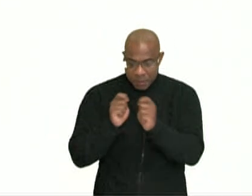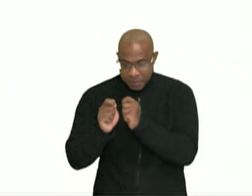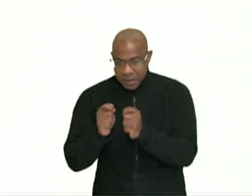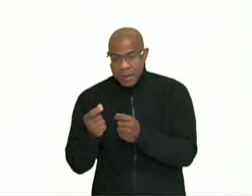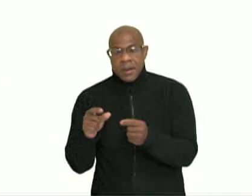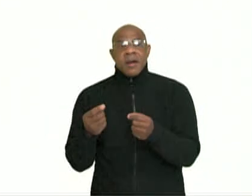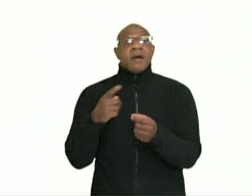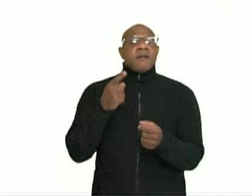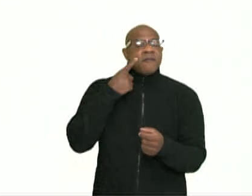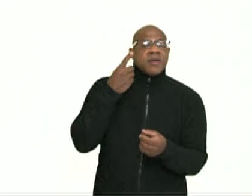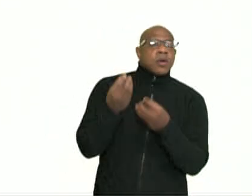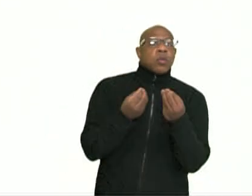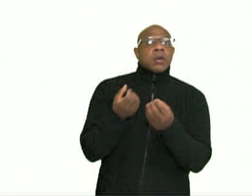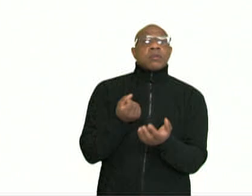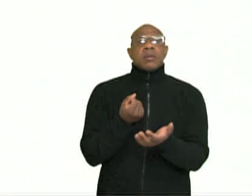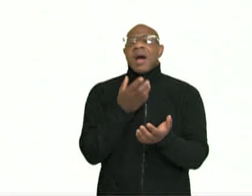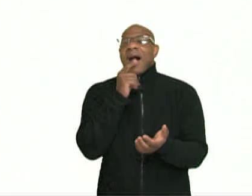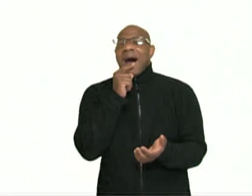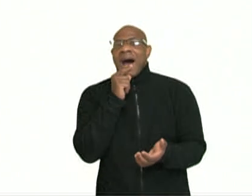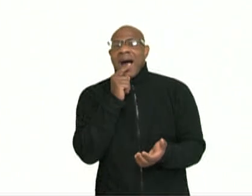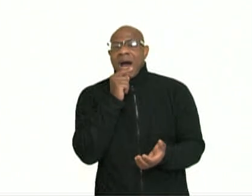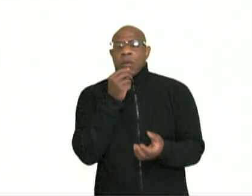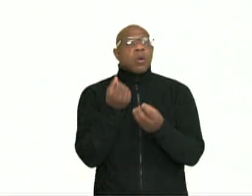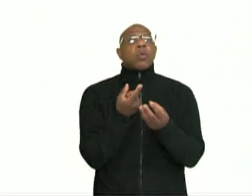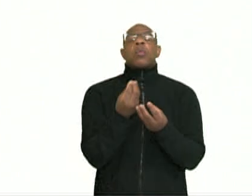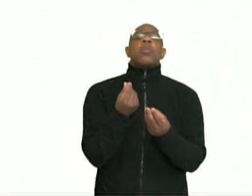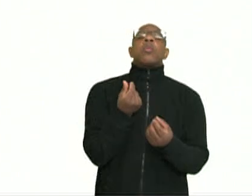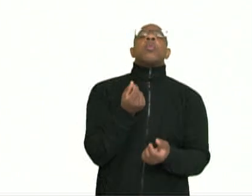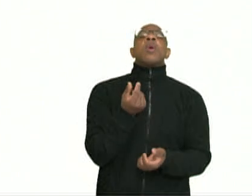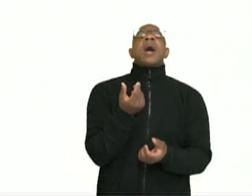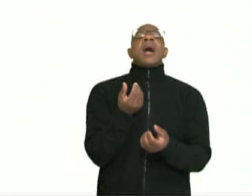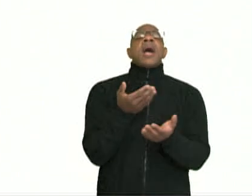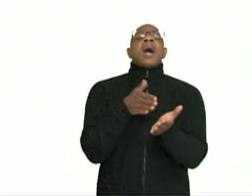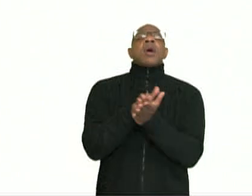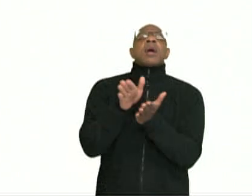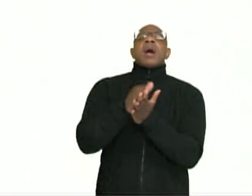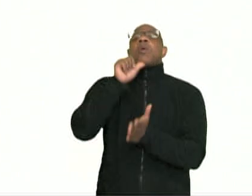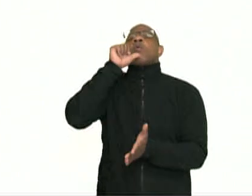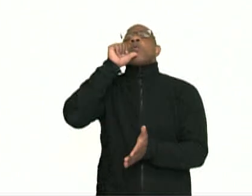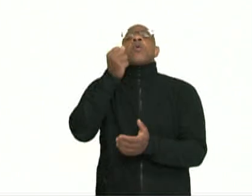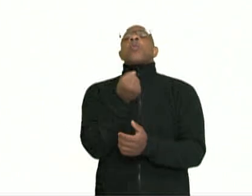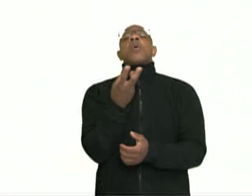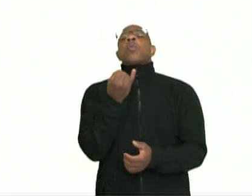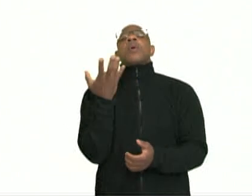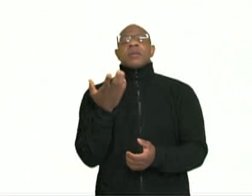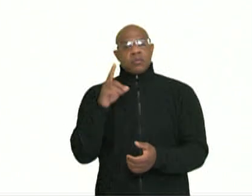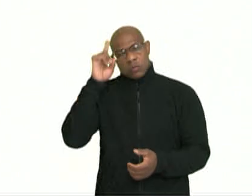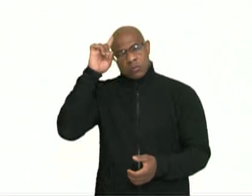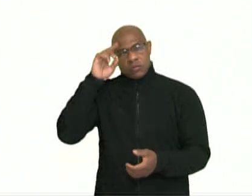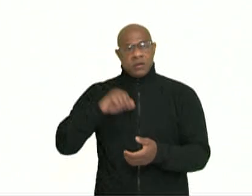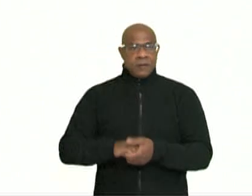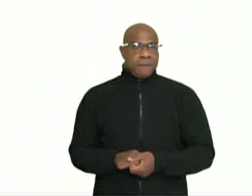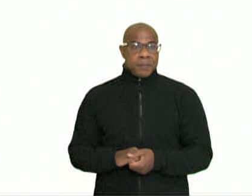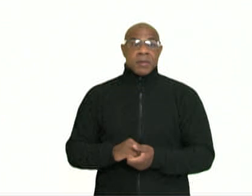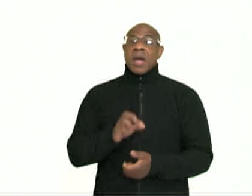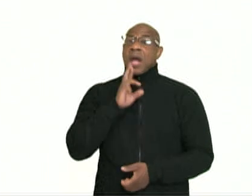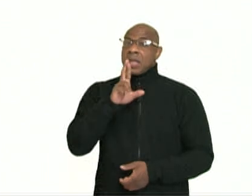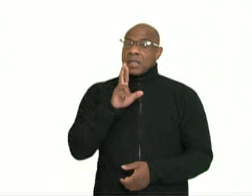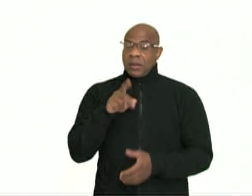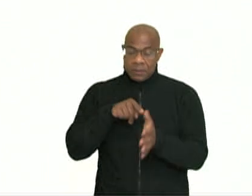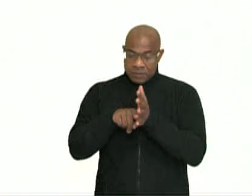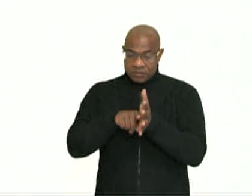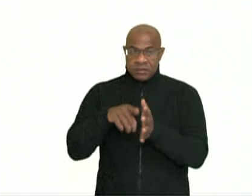seu consumo diário de água. Você toma água? Tem que tomar. O resultado da pesquisa está representado na tabela